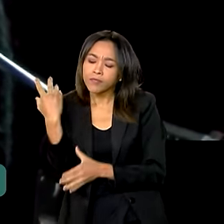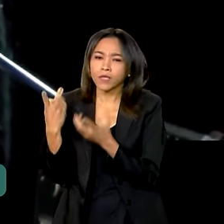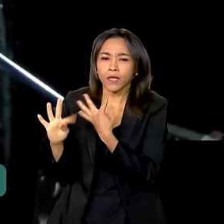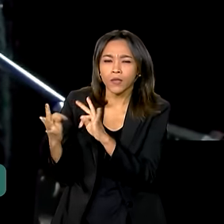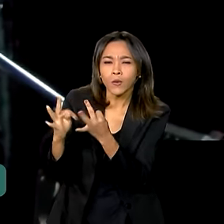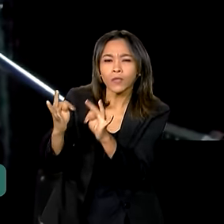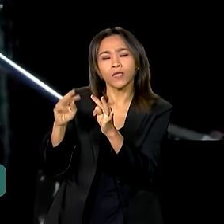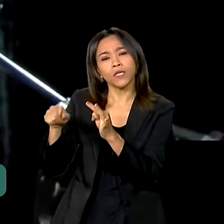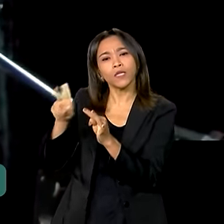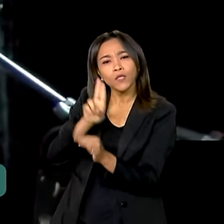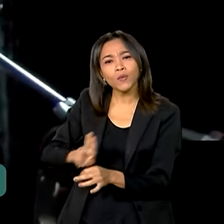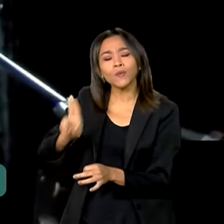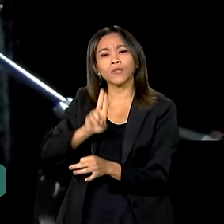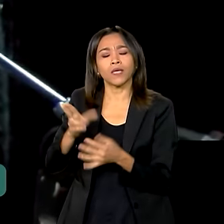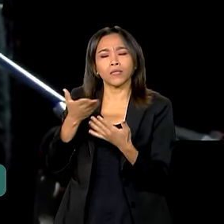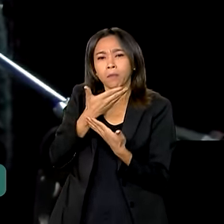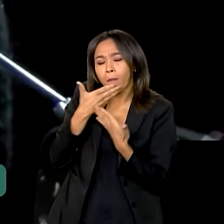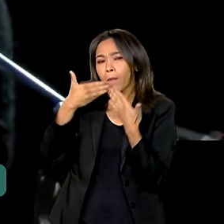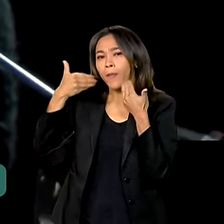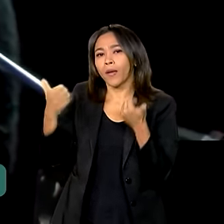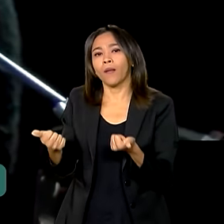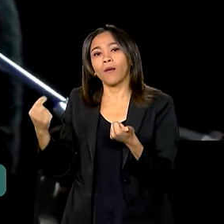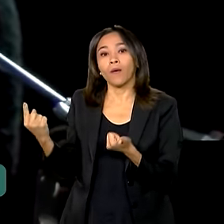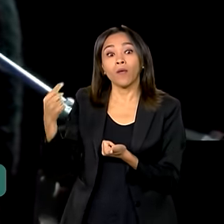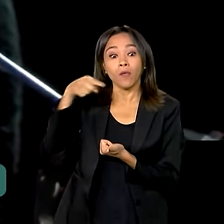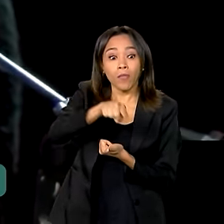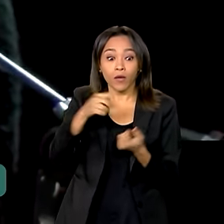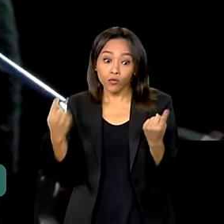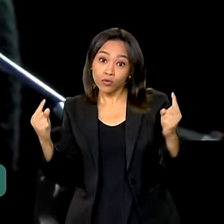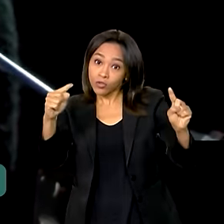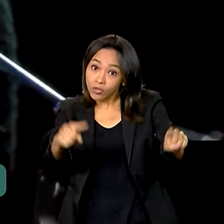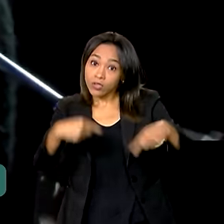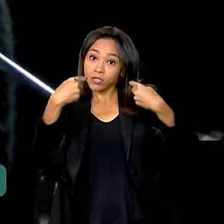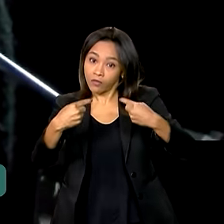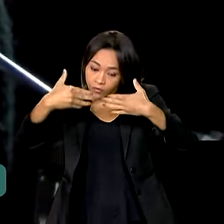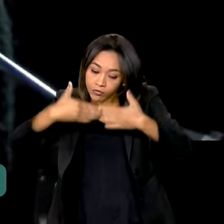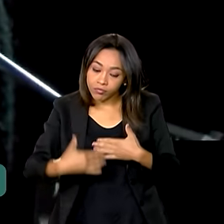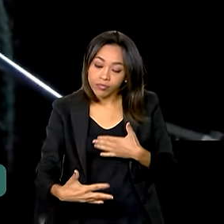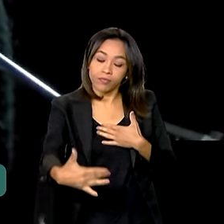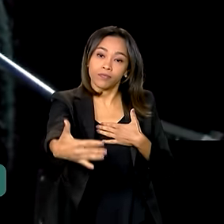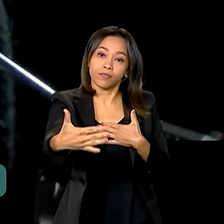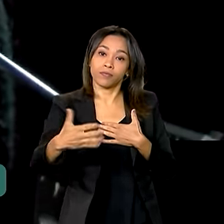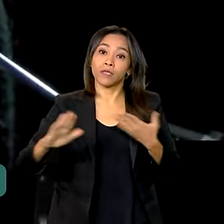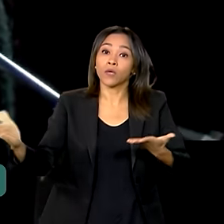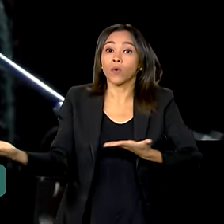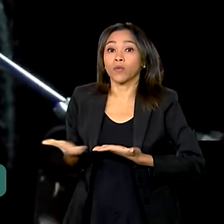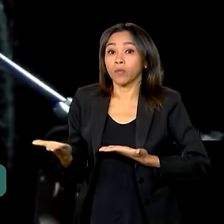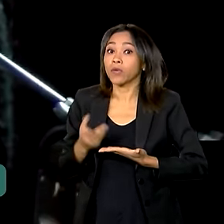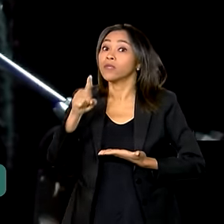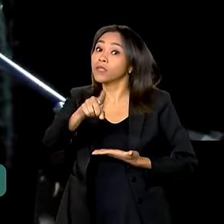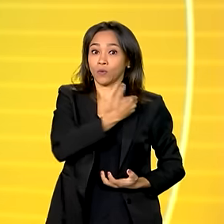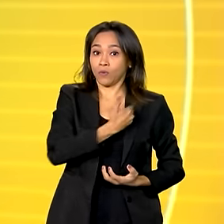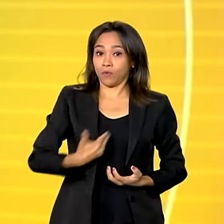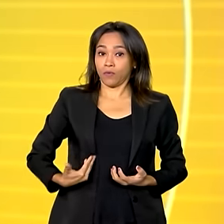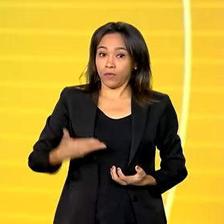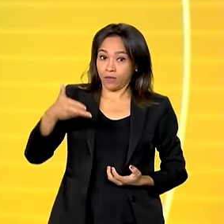usar nossas melhores capacidades para o enfrentamento dos desafios contemporâneos e para a construção de um futuro melhor para o Brasil e para o mundo. Cerca de